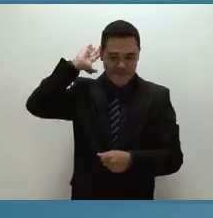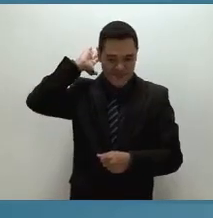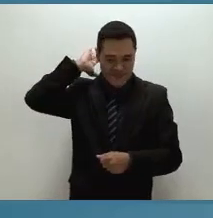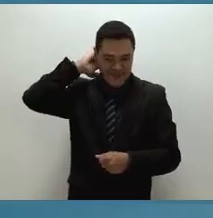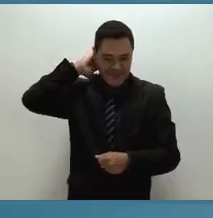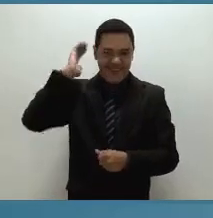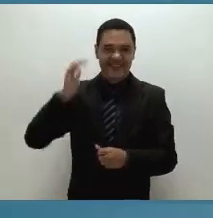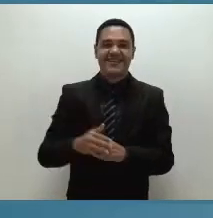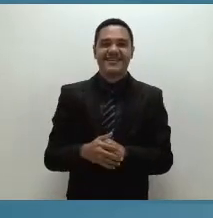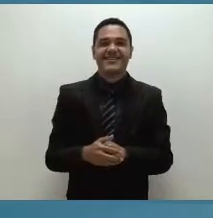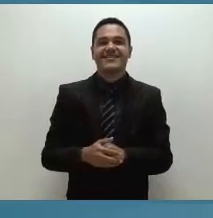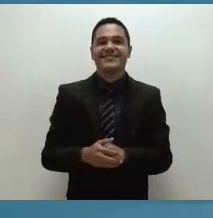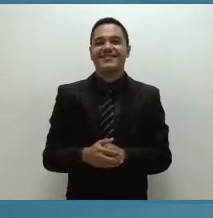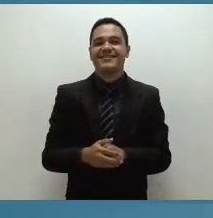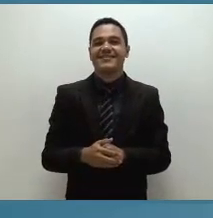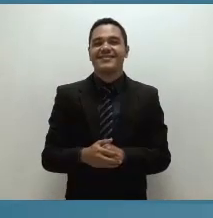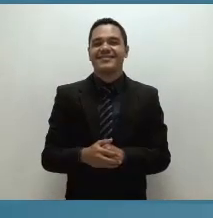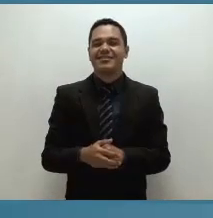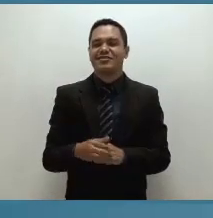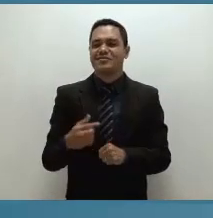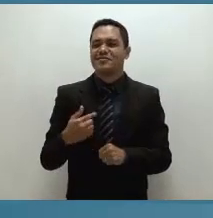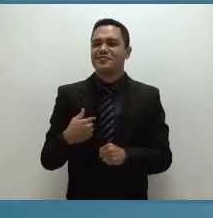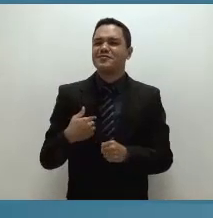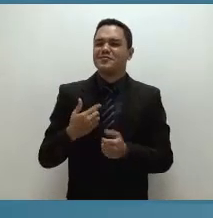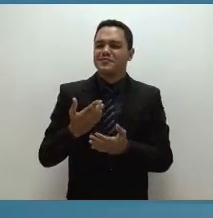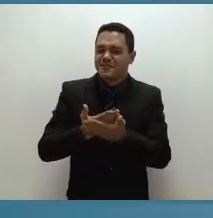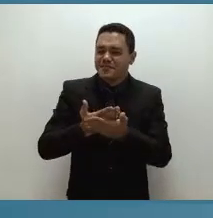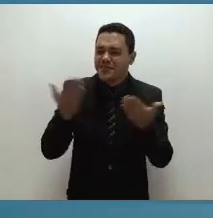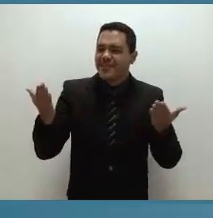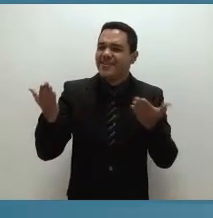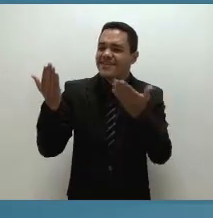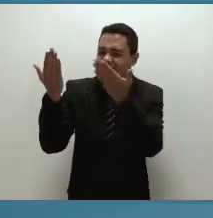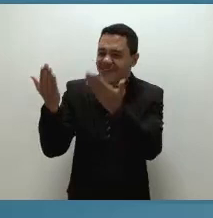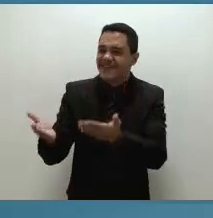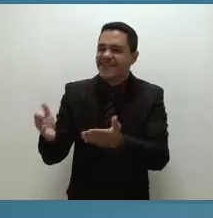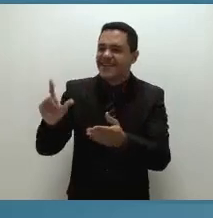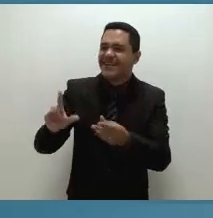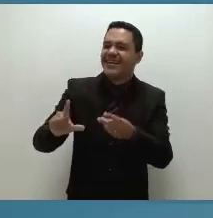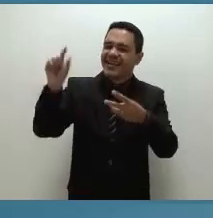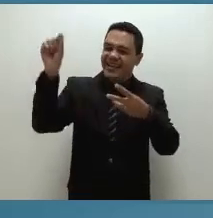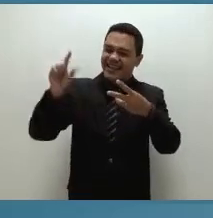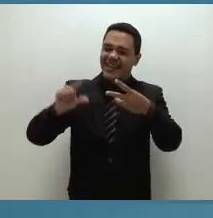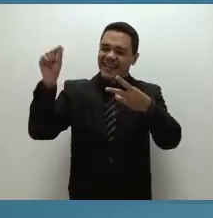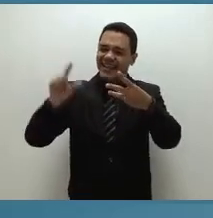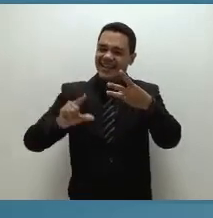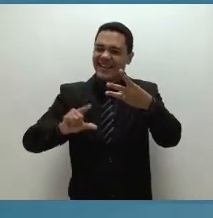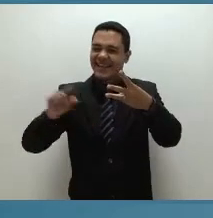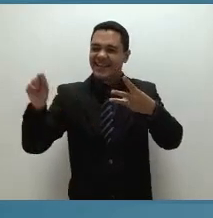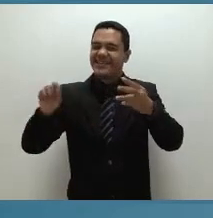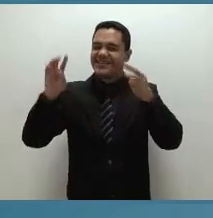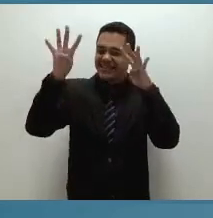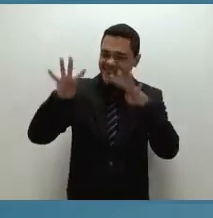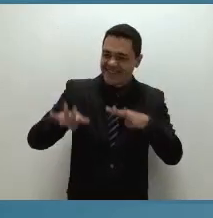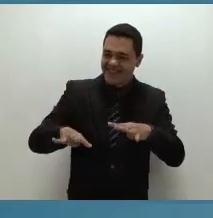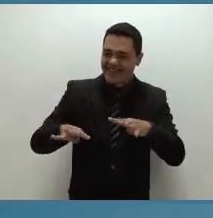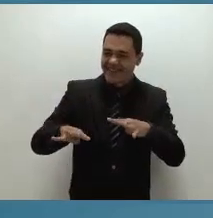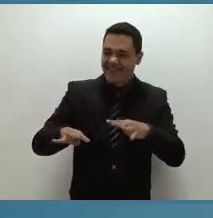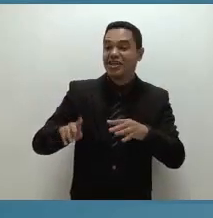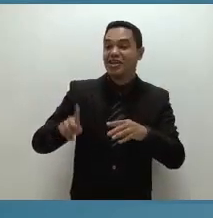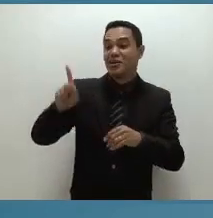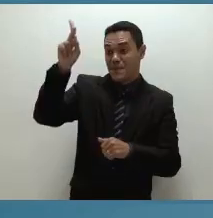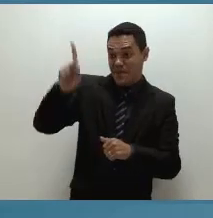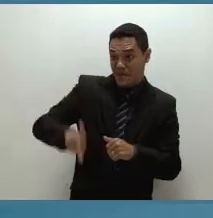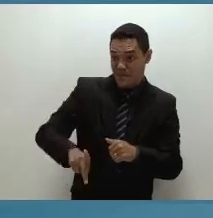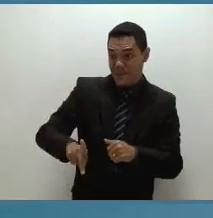Pará, os declarei eleitos por aclamação para os cargos de